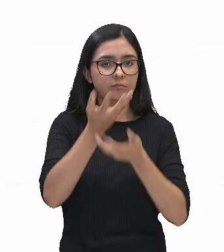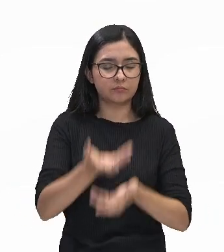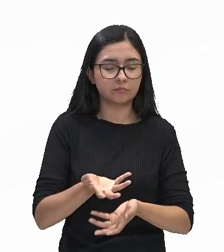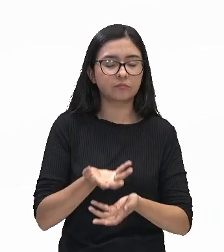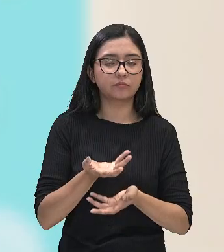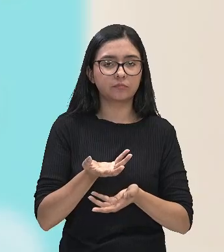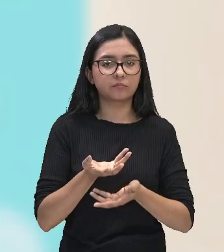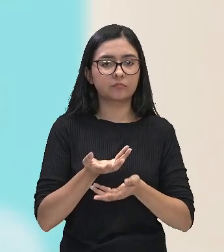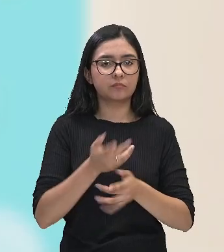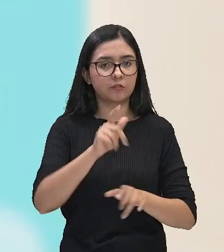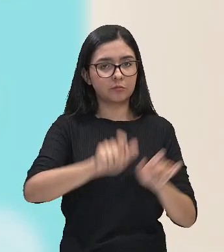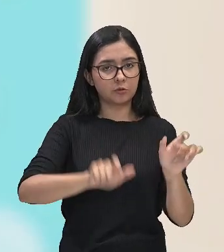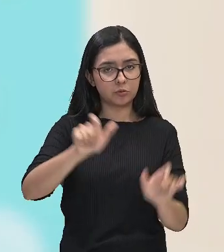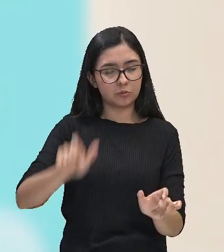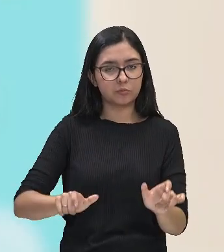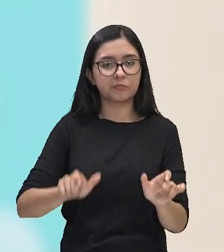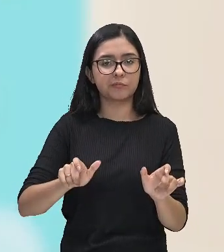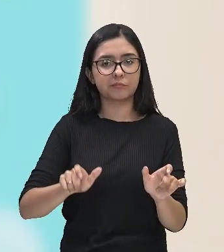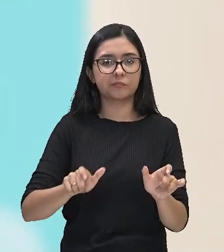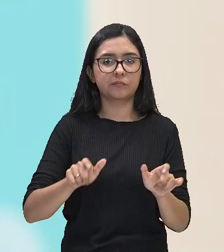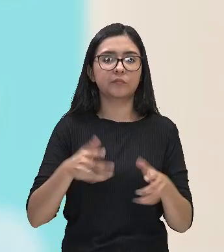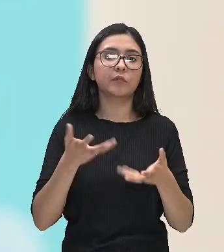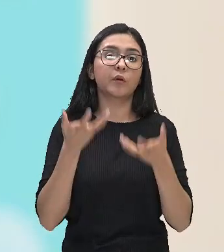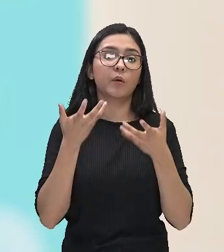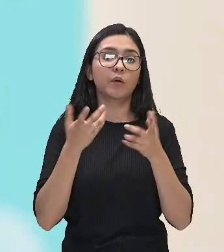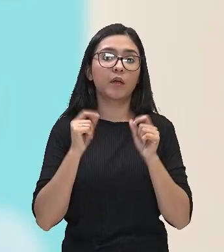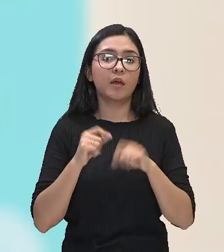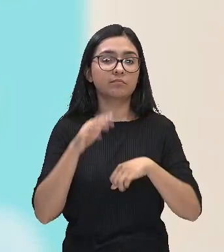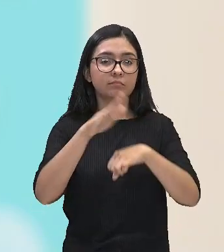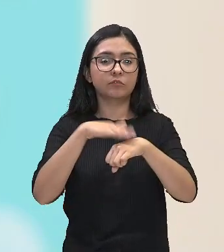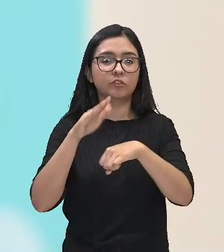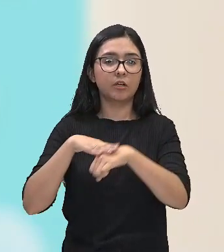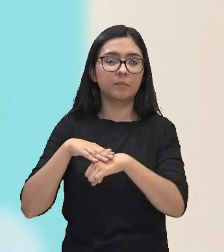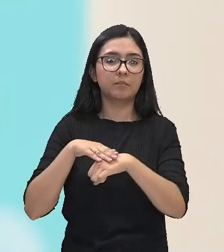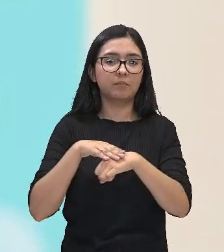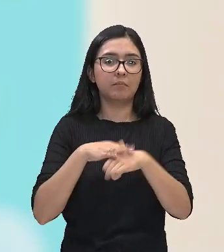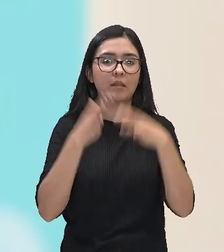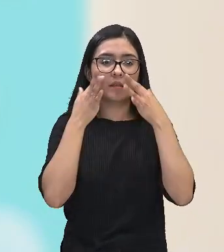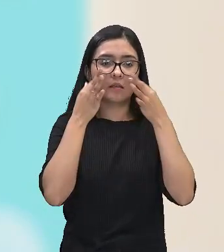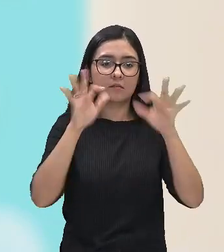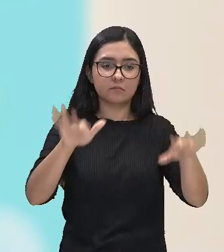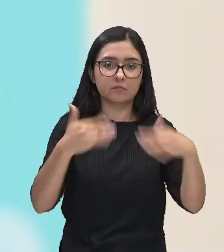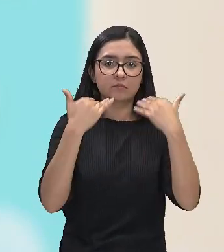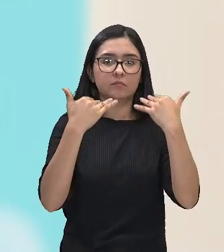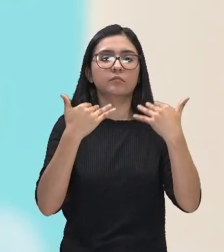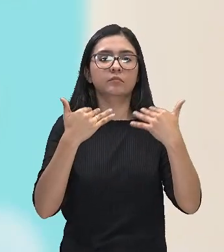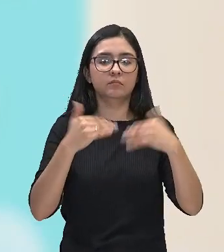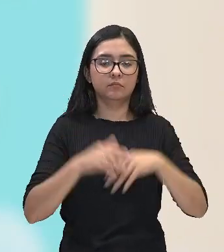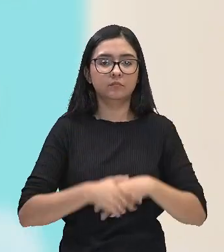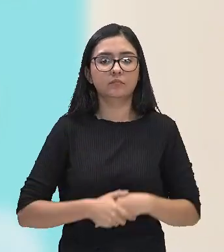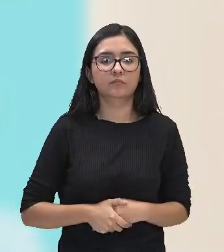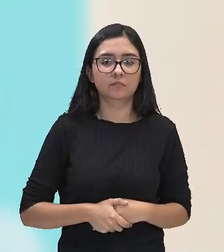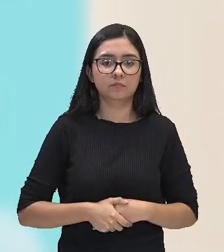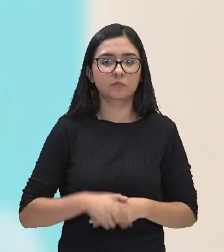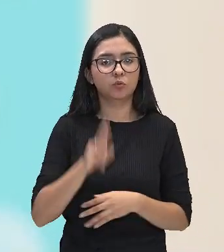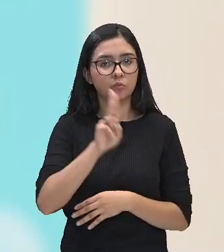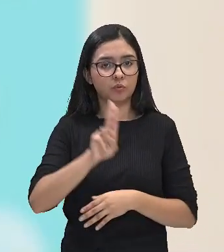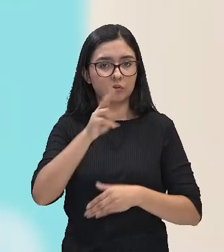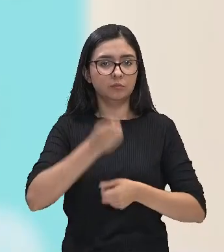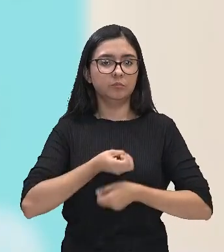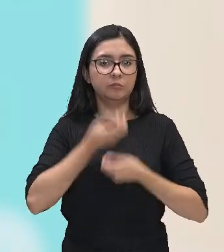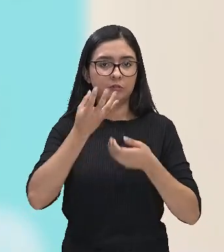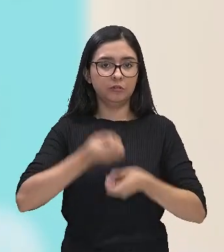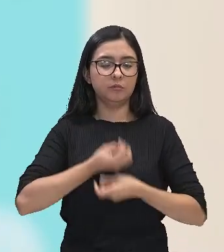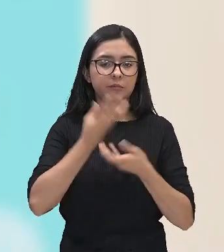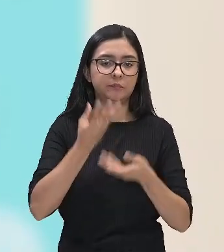a alguém, né, então eu quero chamar atenção através do que eu escrevo, através desta mensagem. E